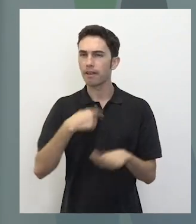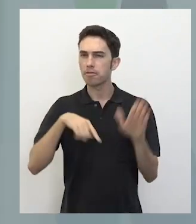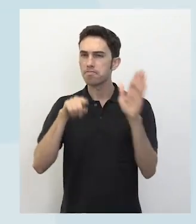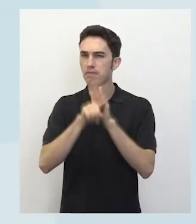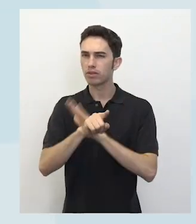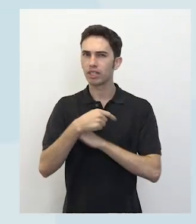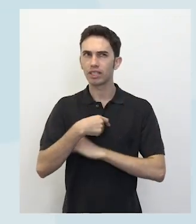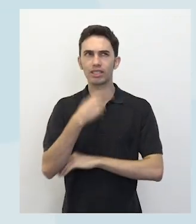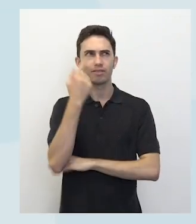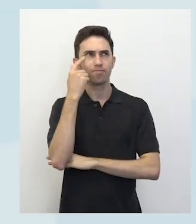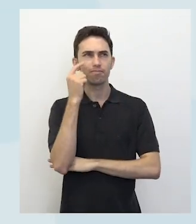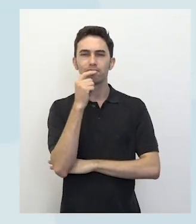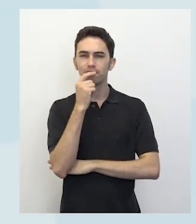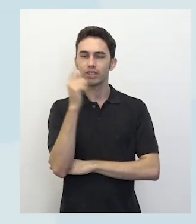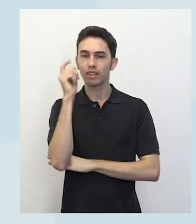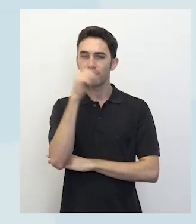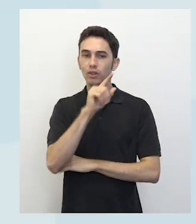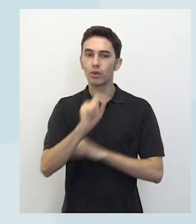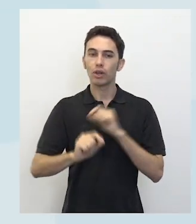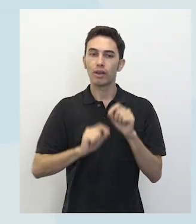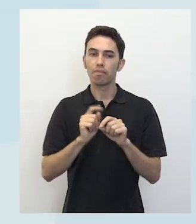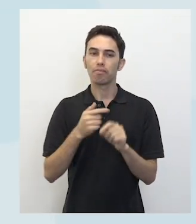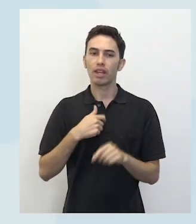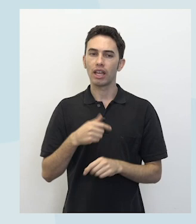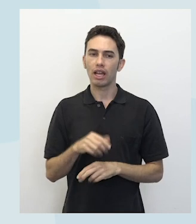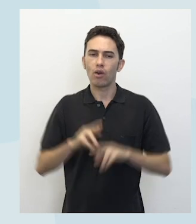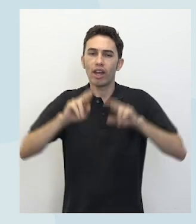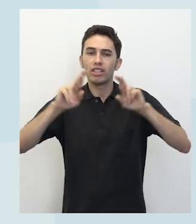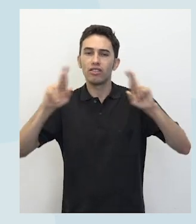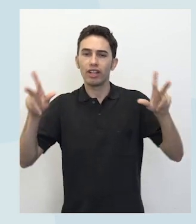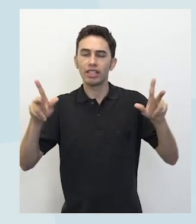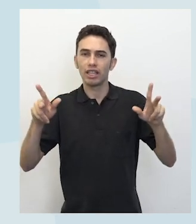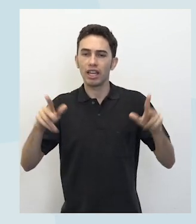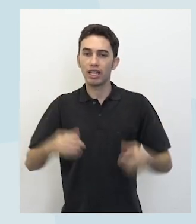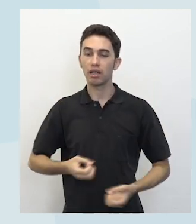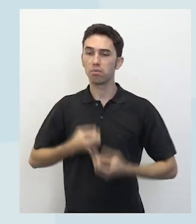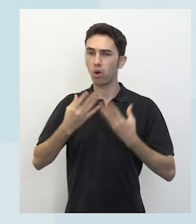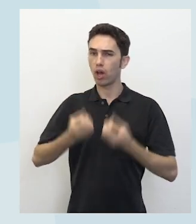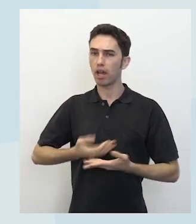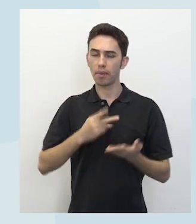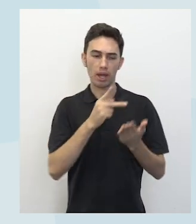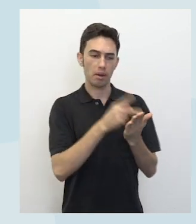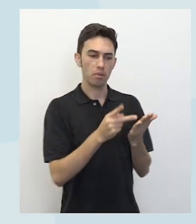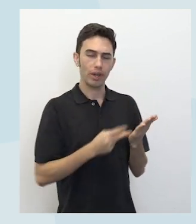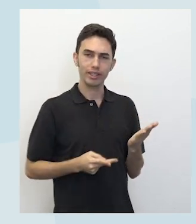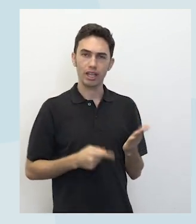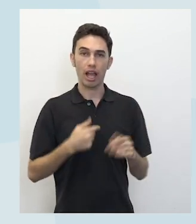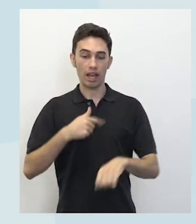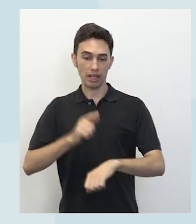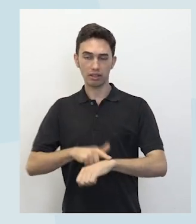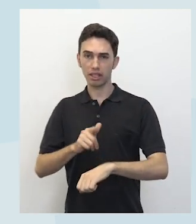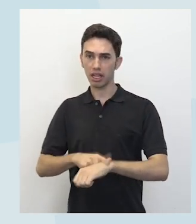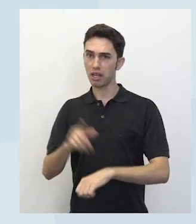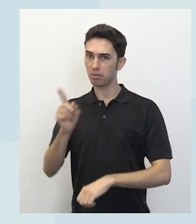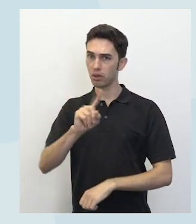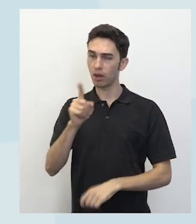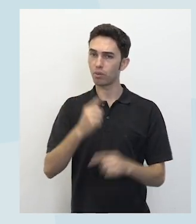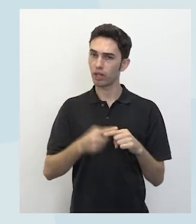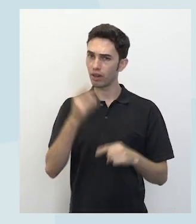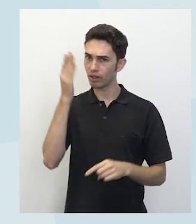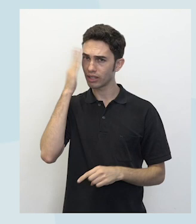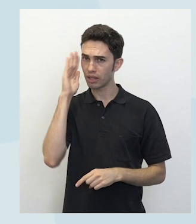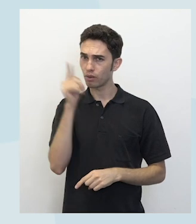é a diferença entre poema e poesia? E para essa eu não vou dar tempo não, porque vocês devem saber qual